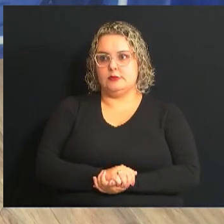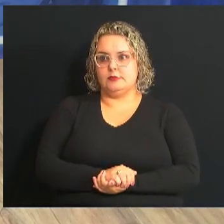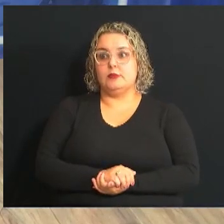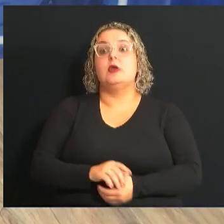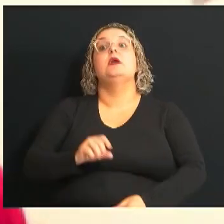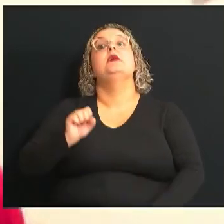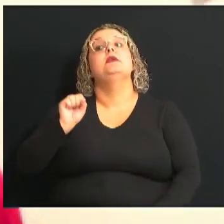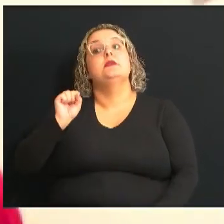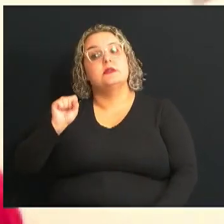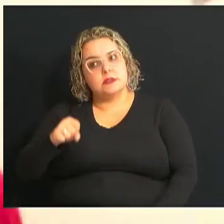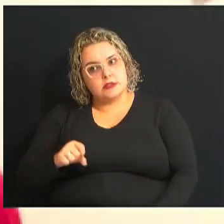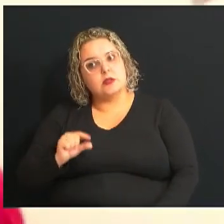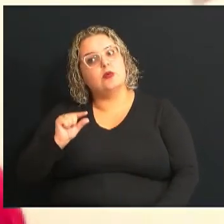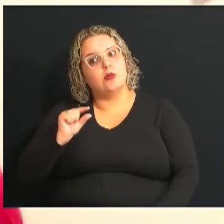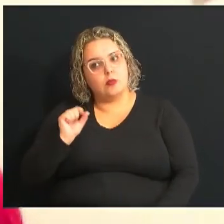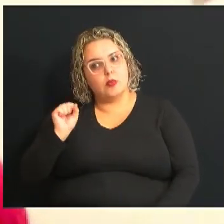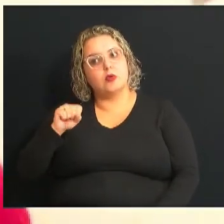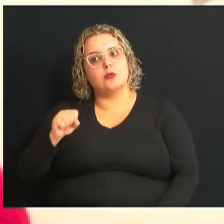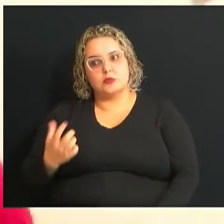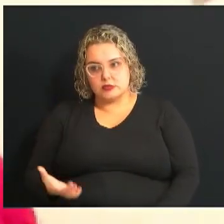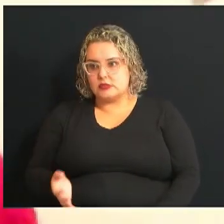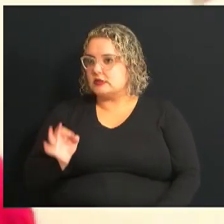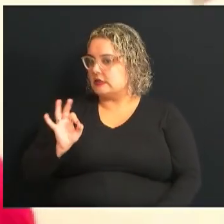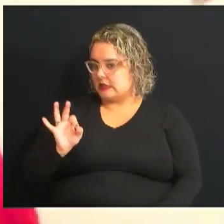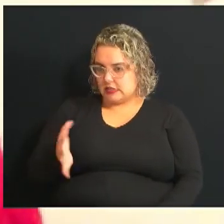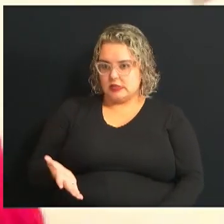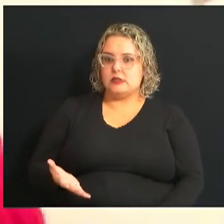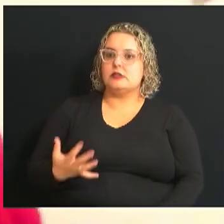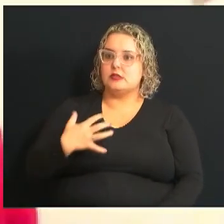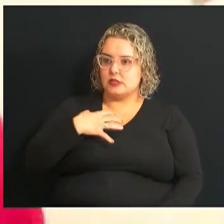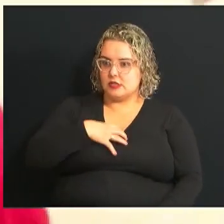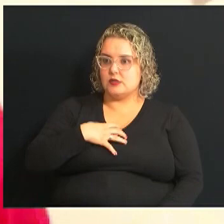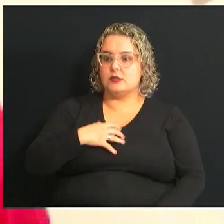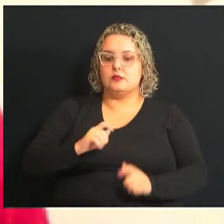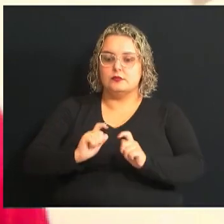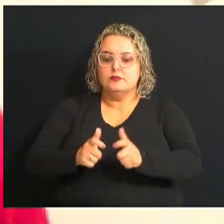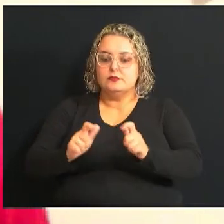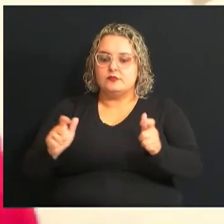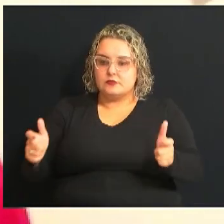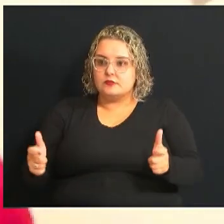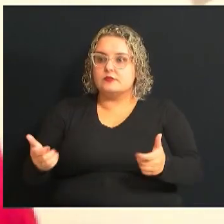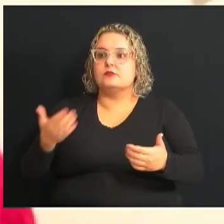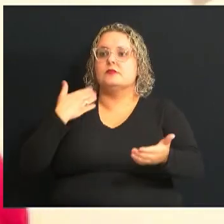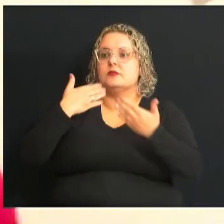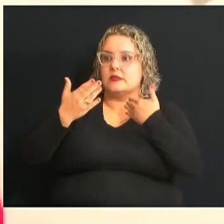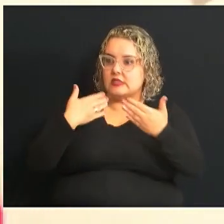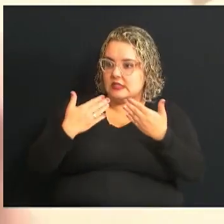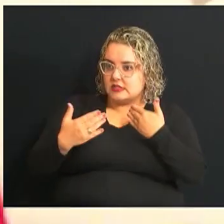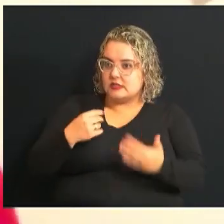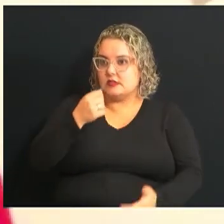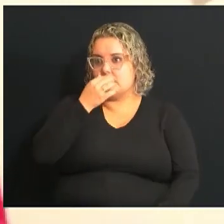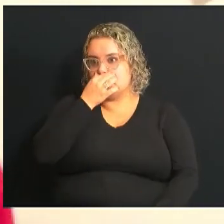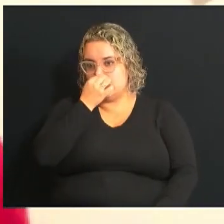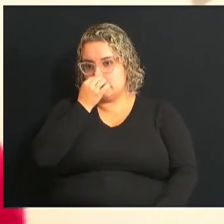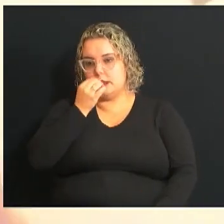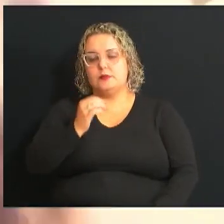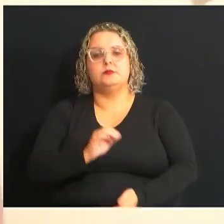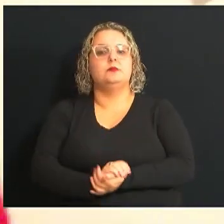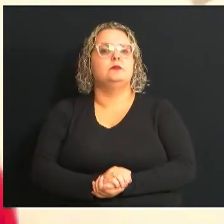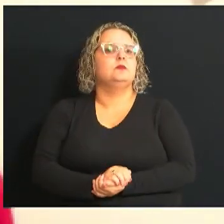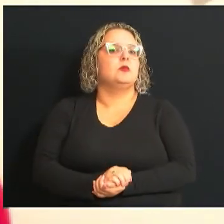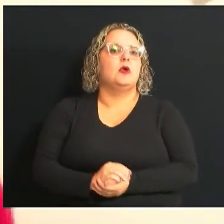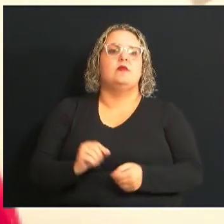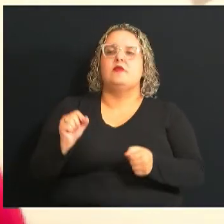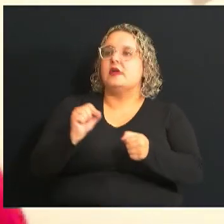Foi um pouco isso, sim, sem dúvida, e eu sinto também um crescente desse diálogo, né, sobre autorrealização,